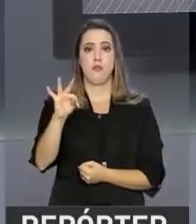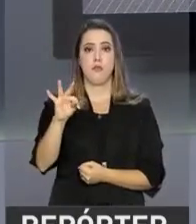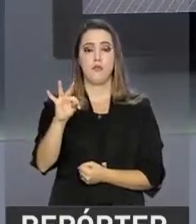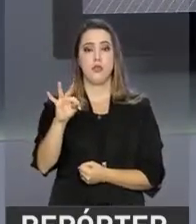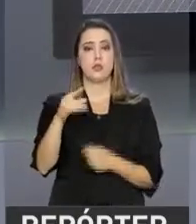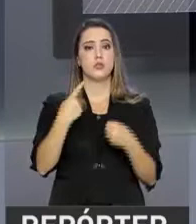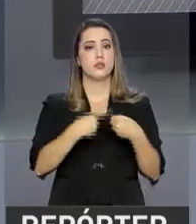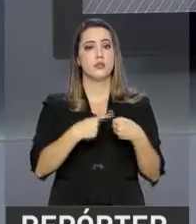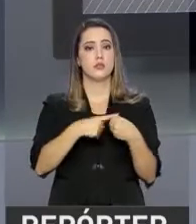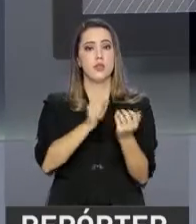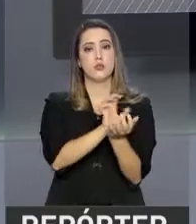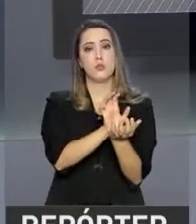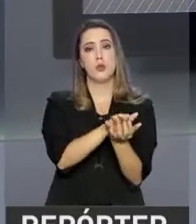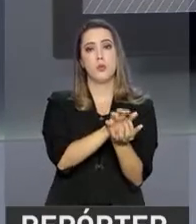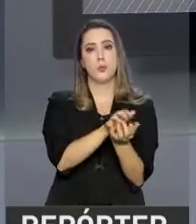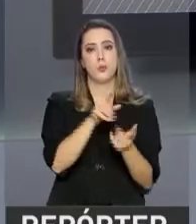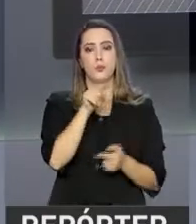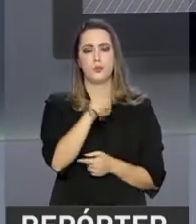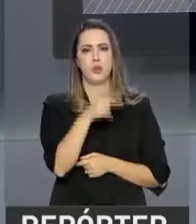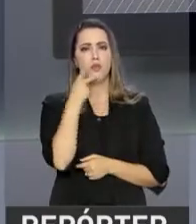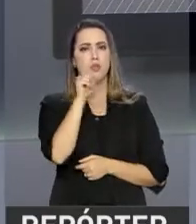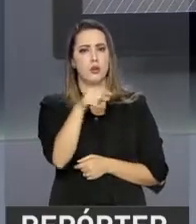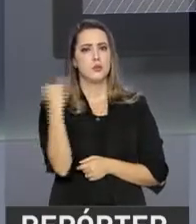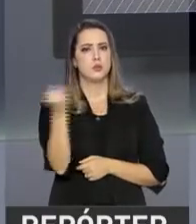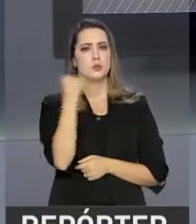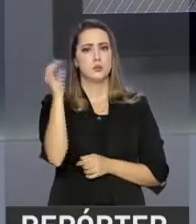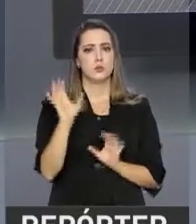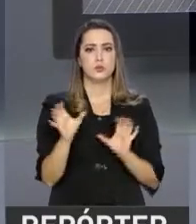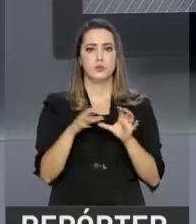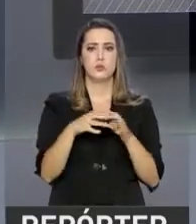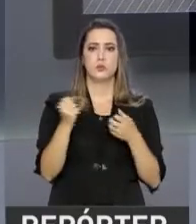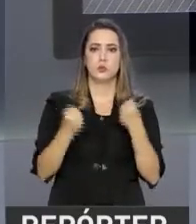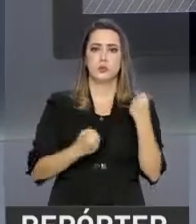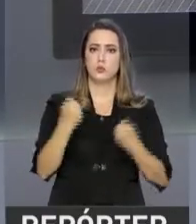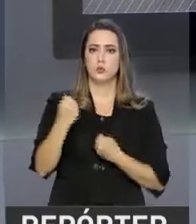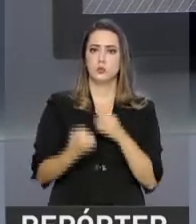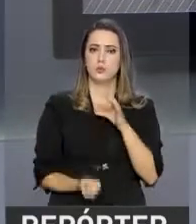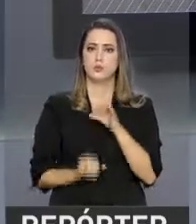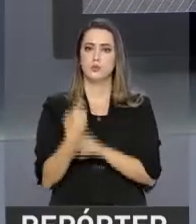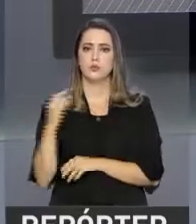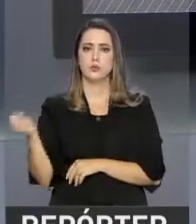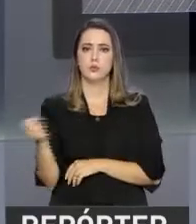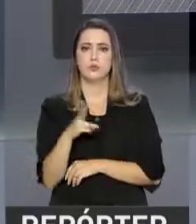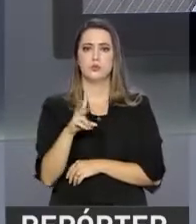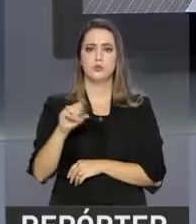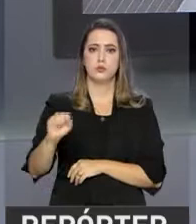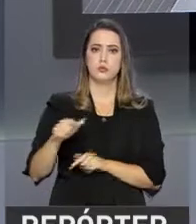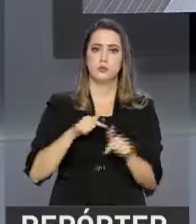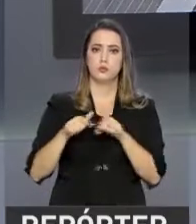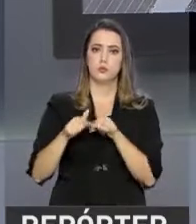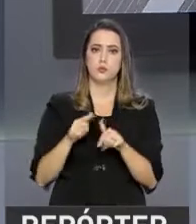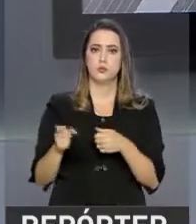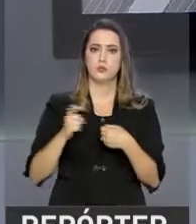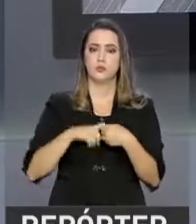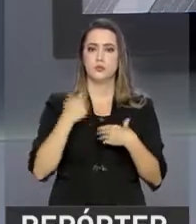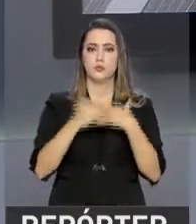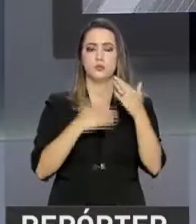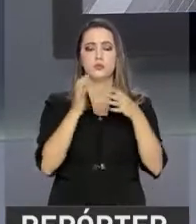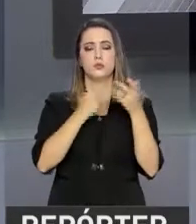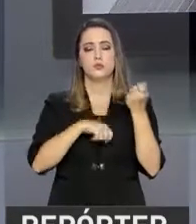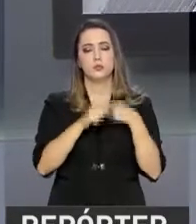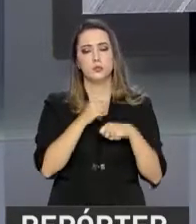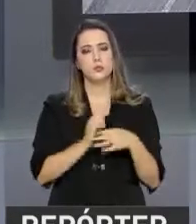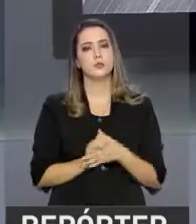Goiânia, no estado de Pernambuco. Temer falou sobre a importância do setor automotivo na criação de novas vagas de trabalho e na retomada